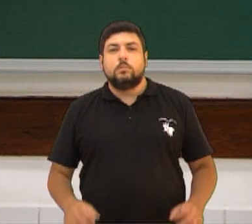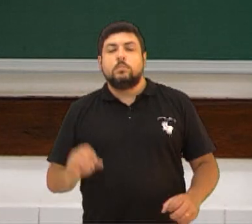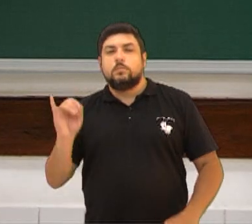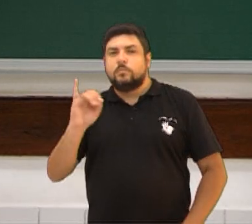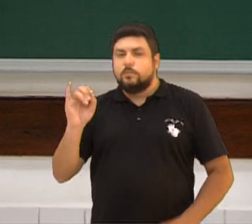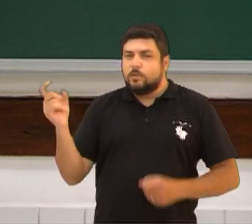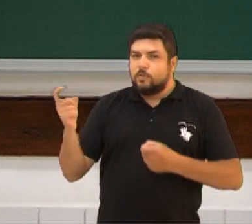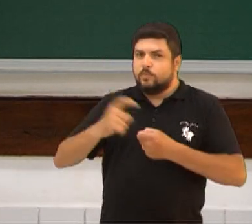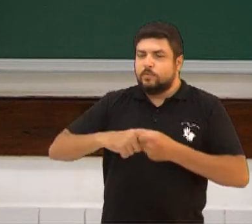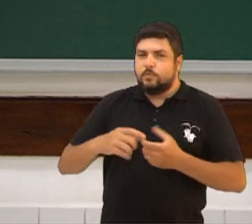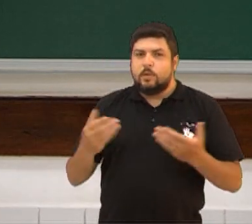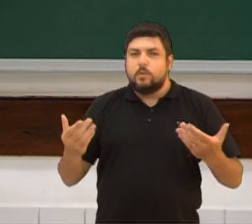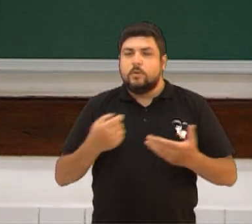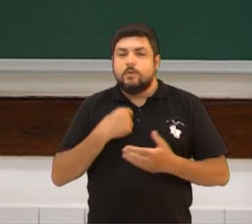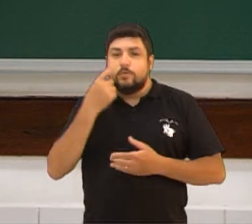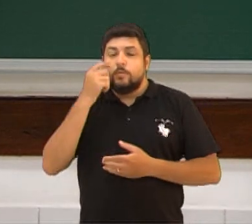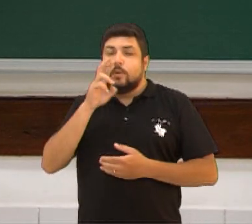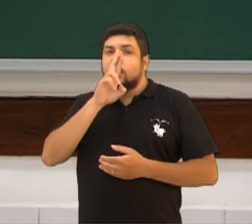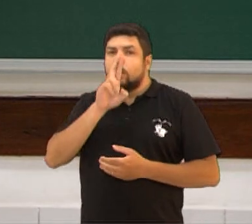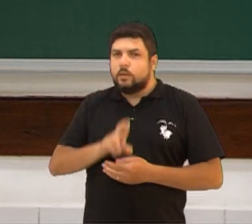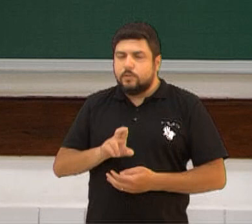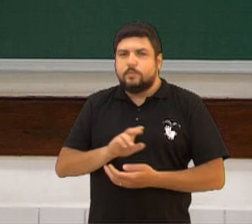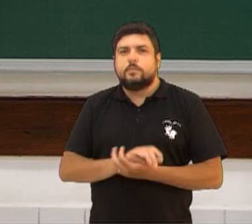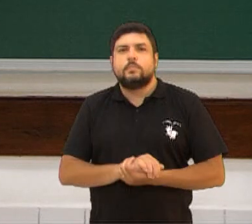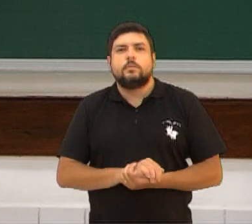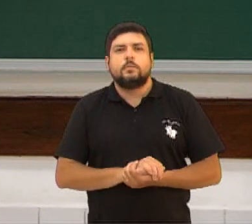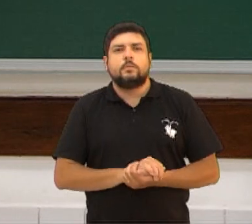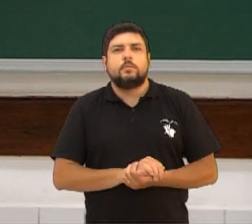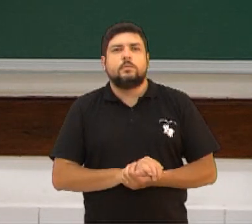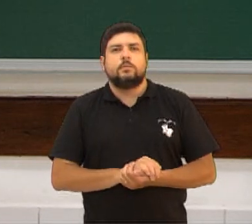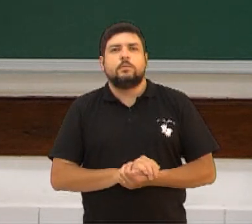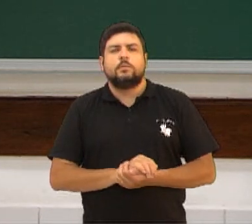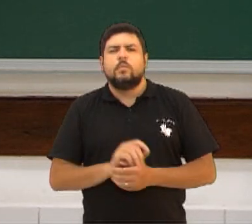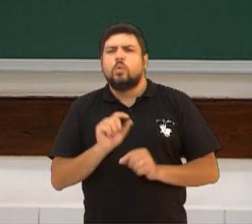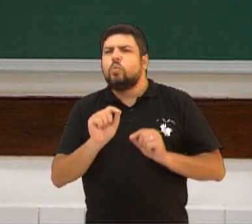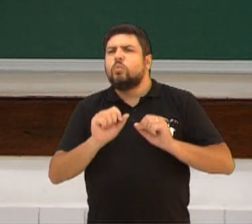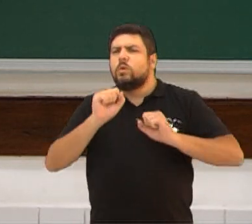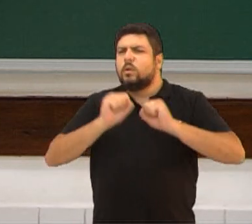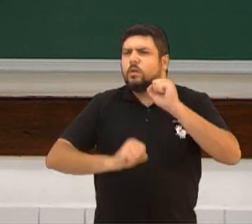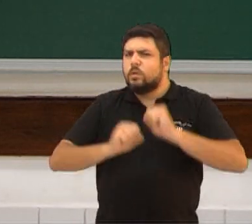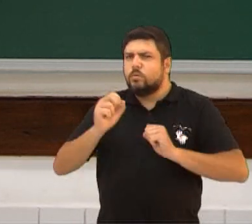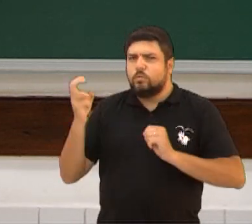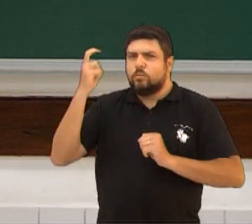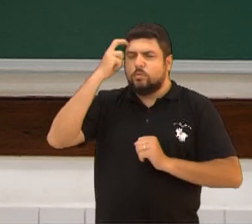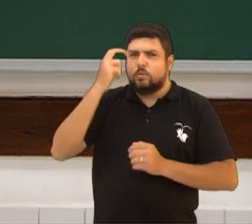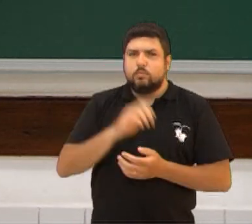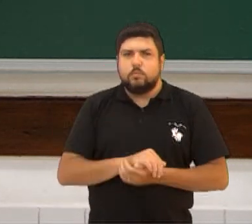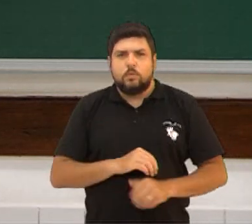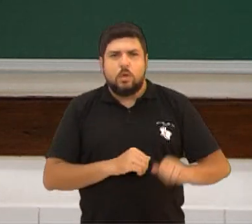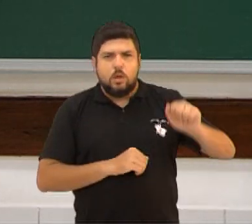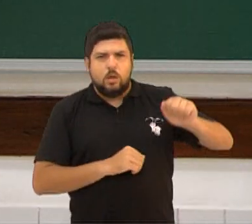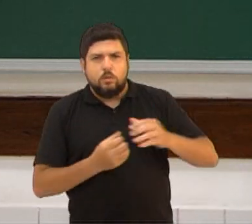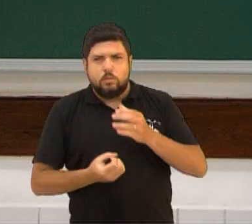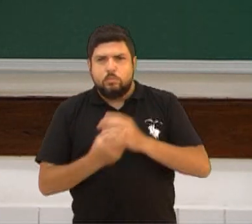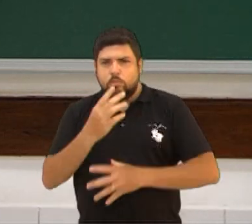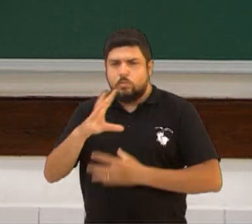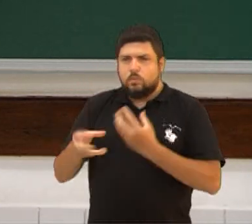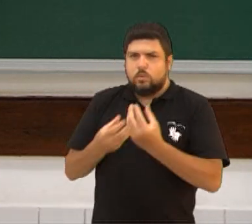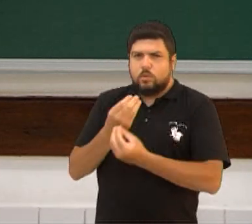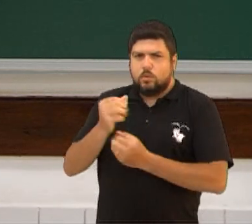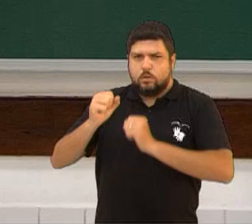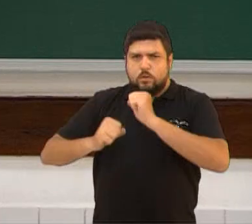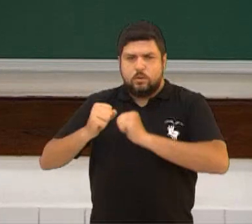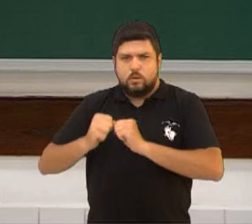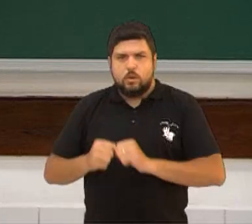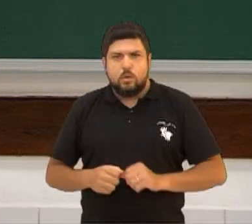Olá, voltamos. Vamos à resposta do nosso quiz. O que é indústria cultural? A. Produção de arte por uma indústria ou o